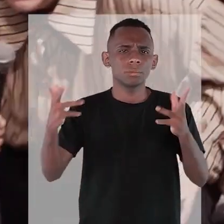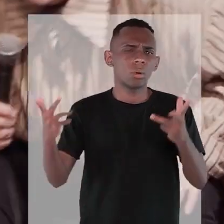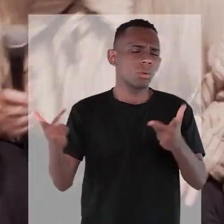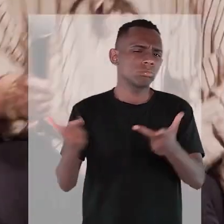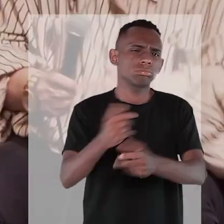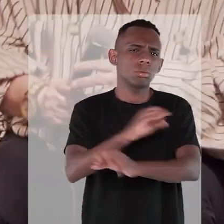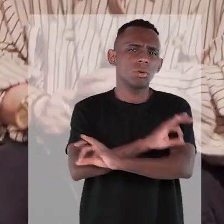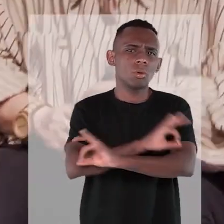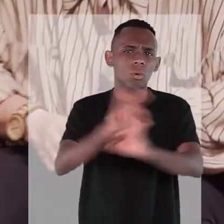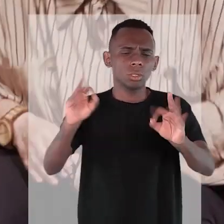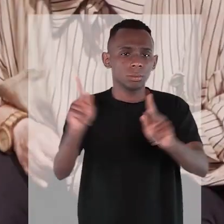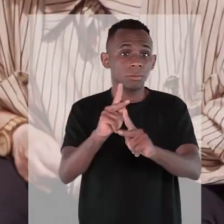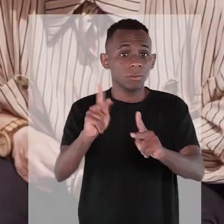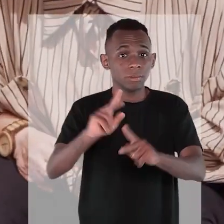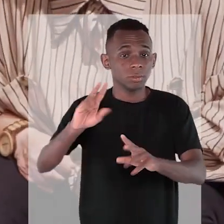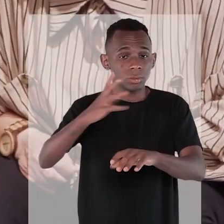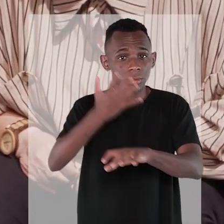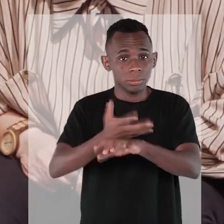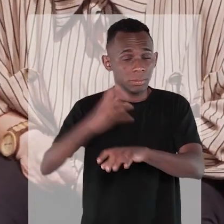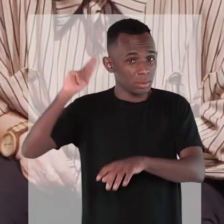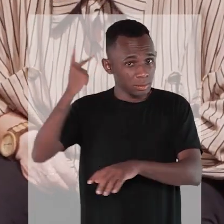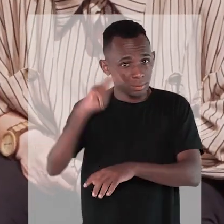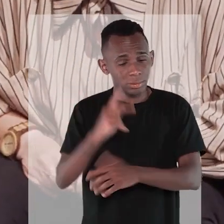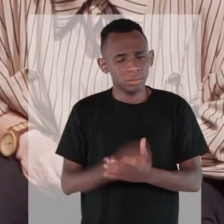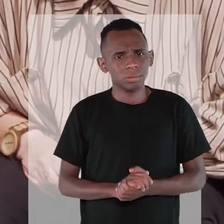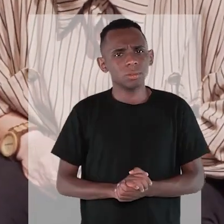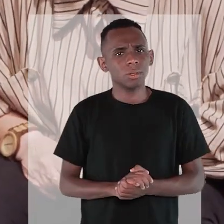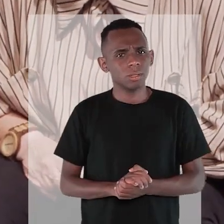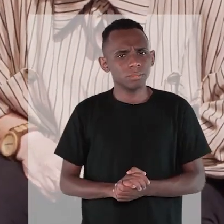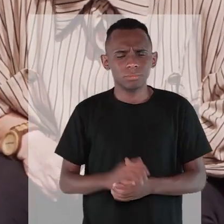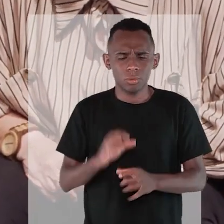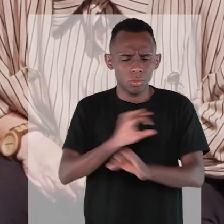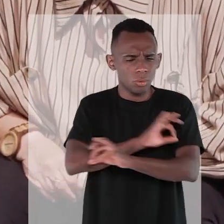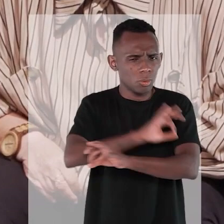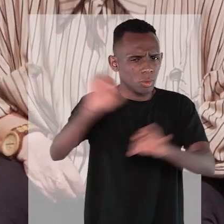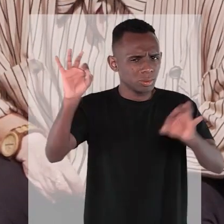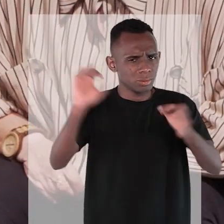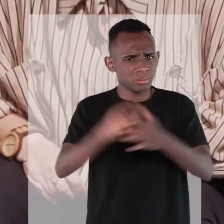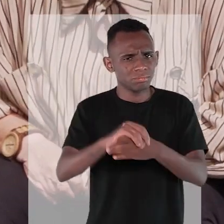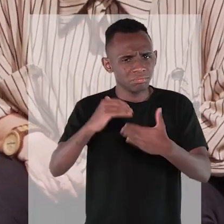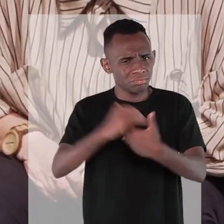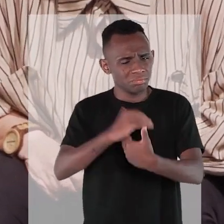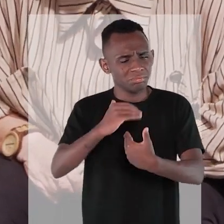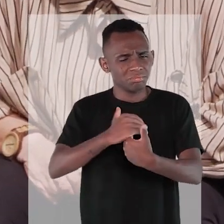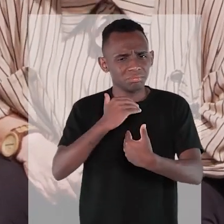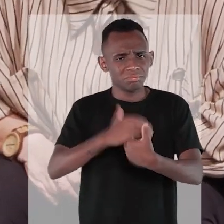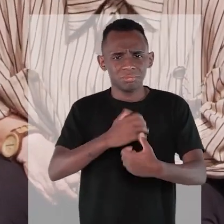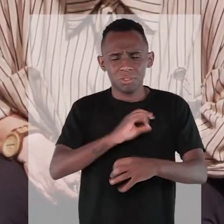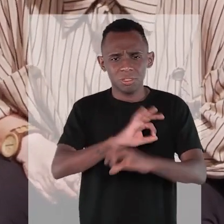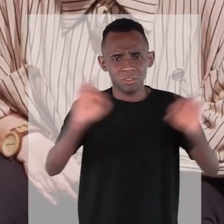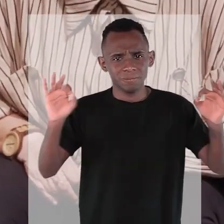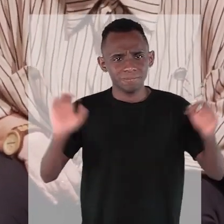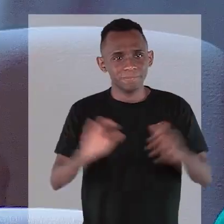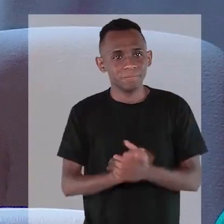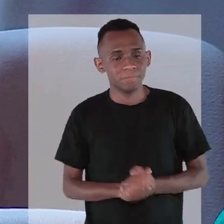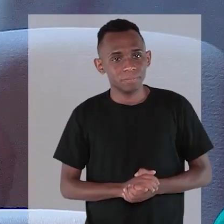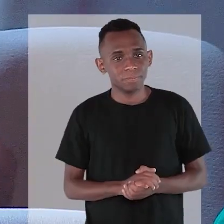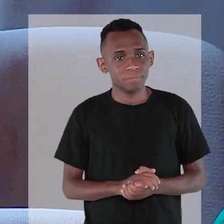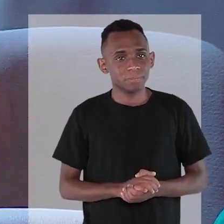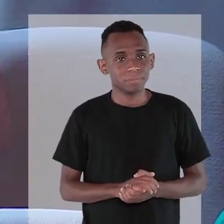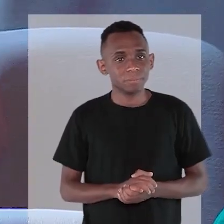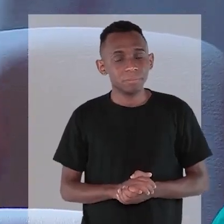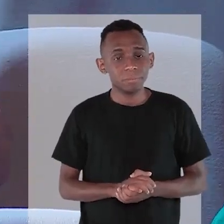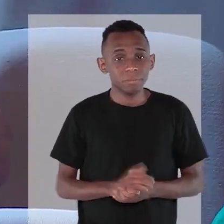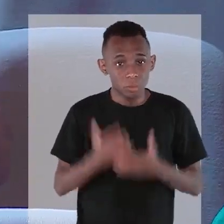gente. Pois é, muito obrigado, Luísa. Partindo de você, vai para o meu currículo. Então, eu queria